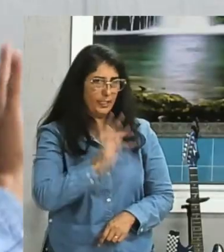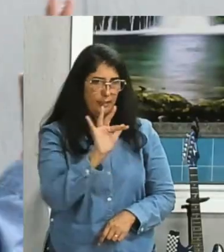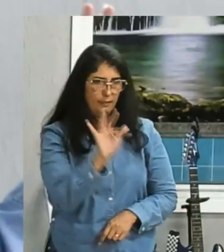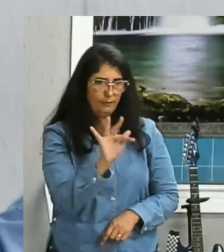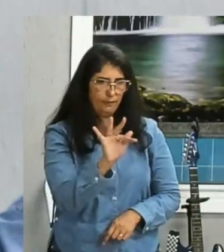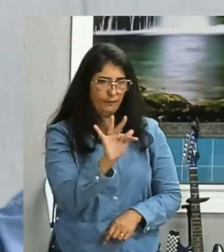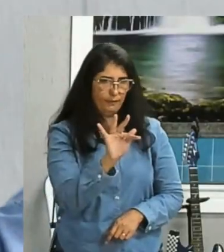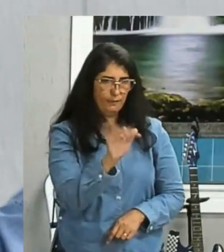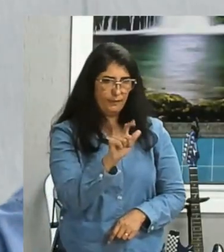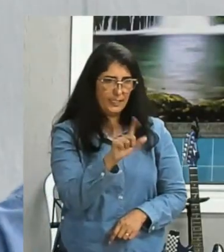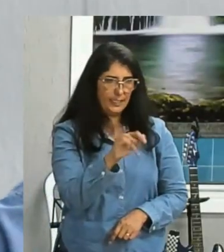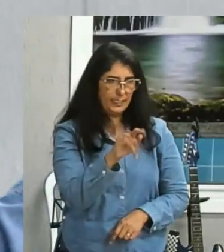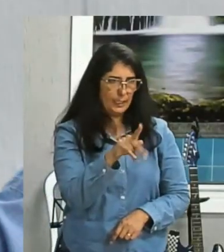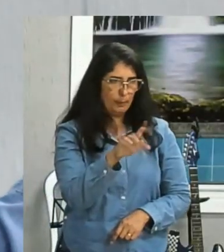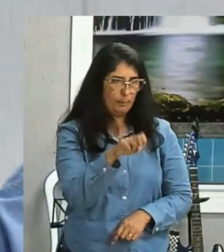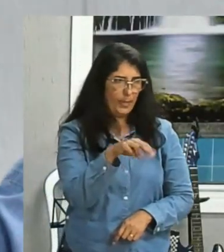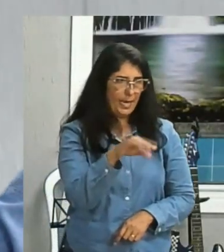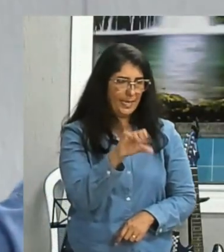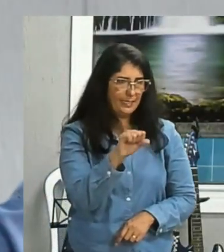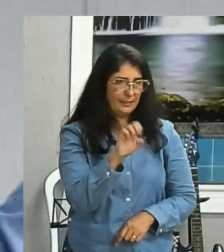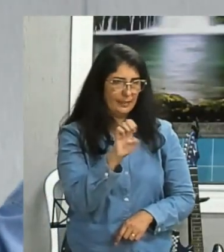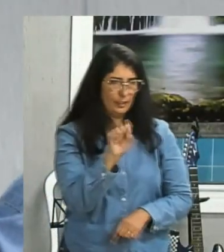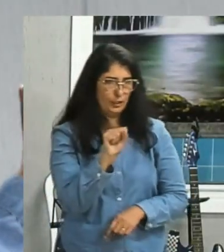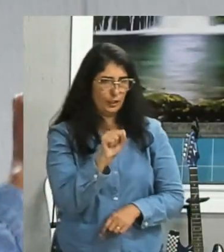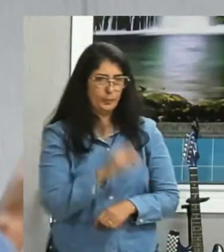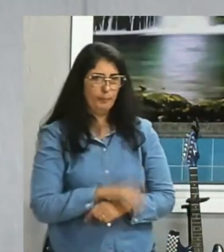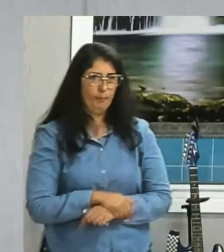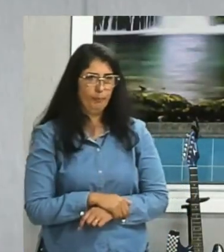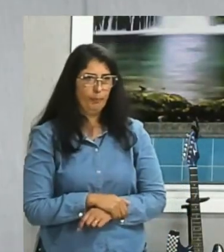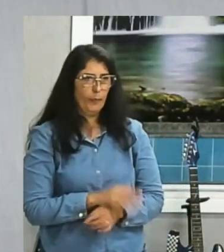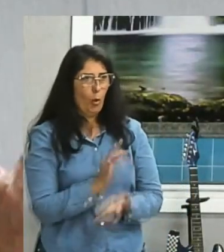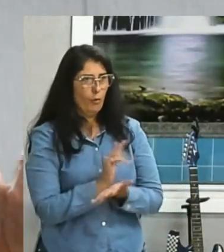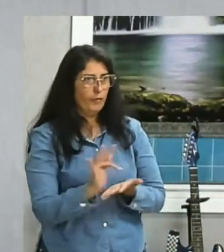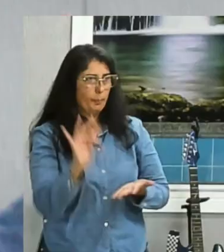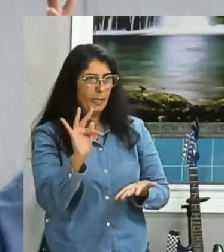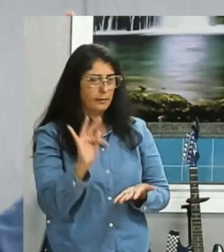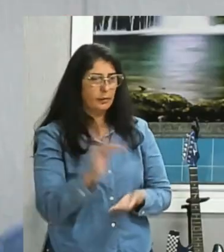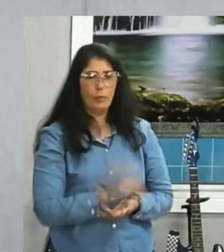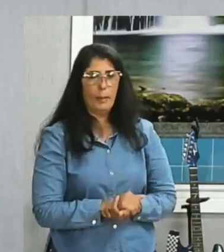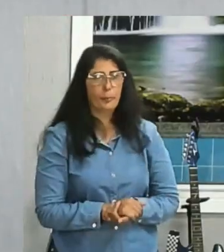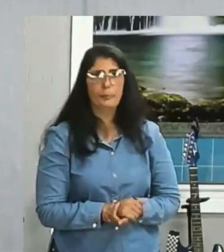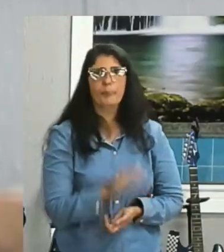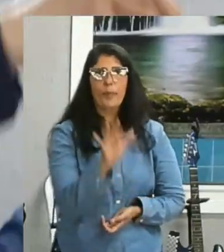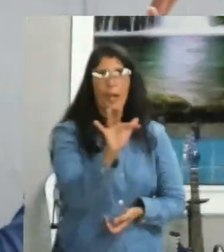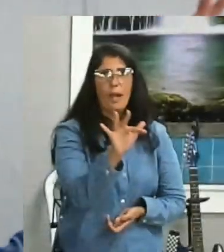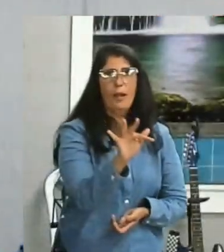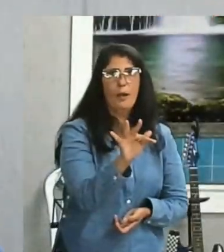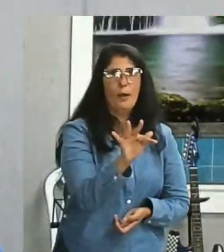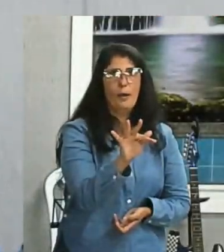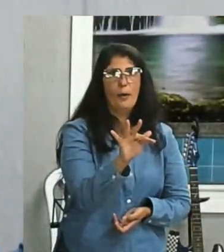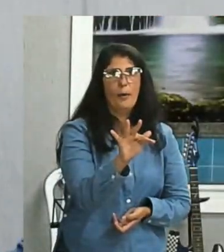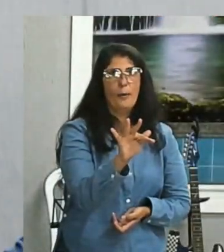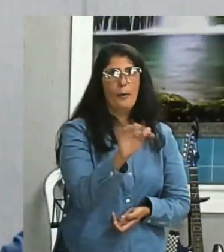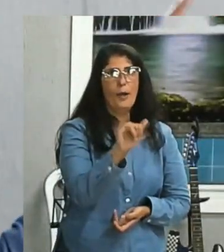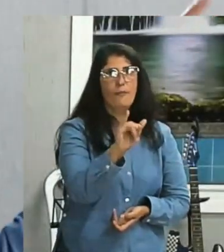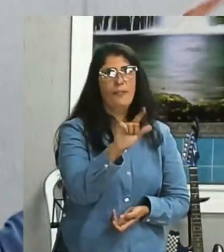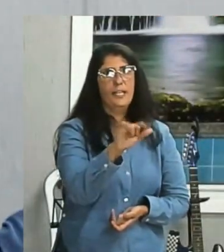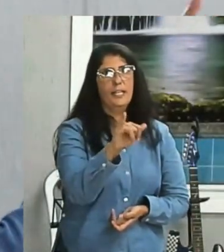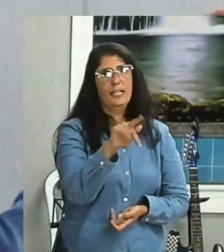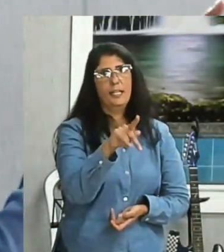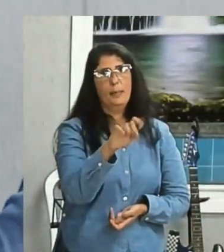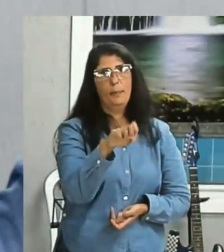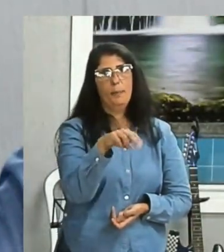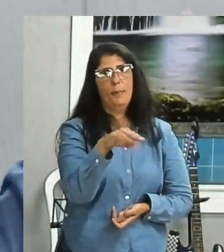informar como que deve ser, como que nós devemos estar nesse mundo, para que se